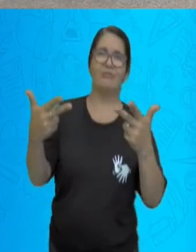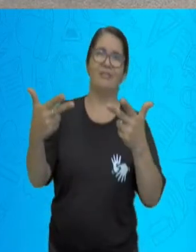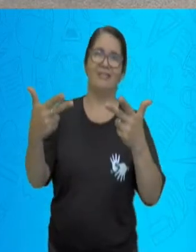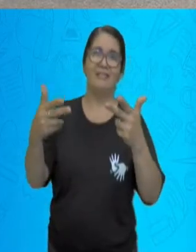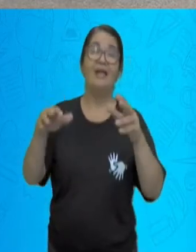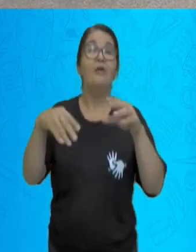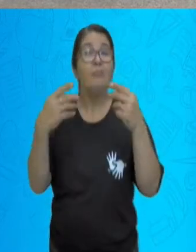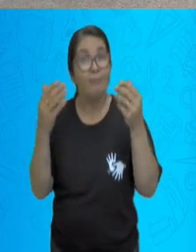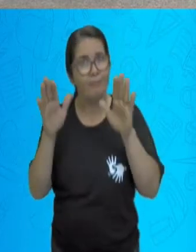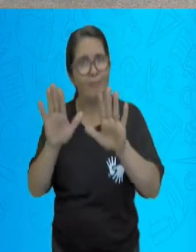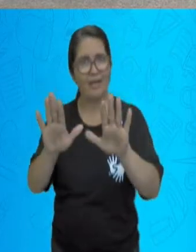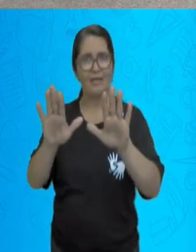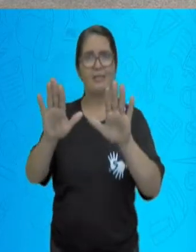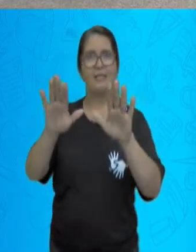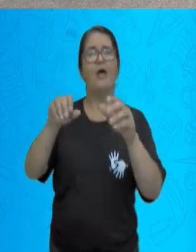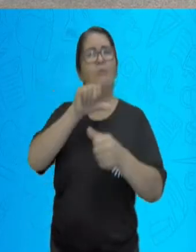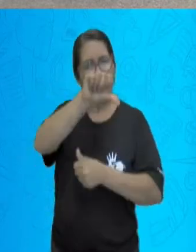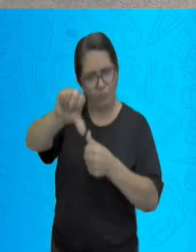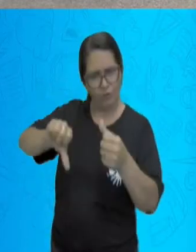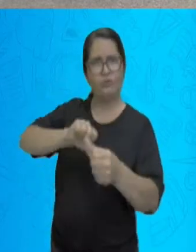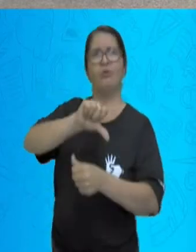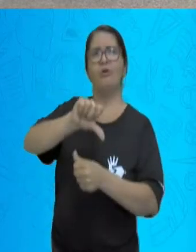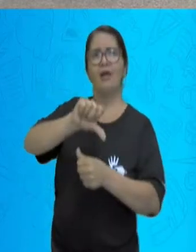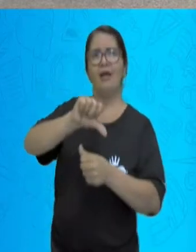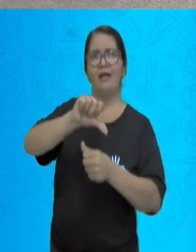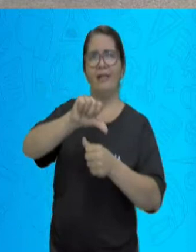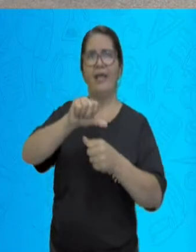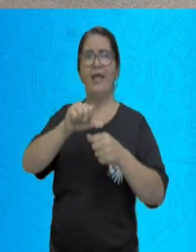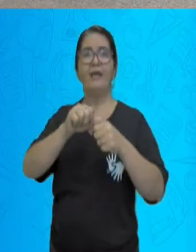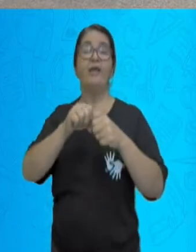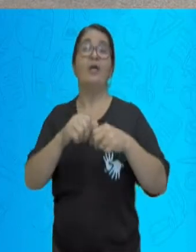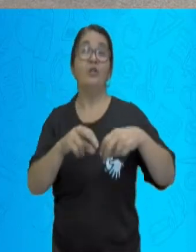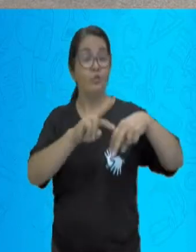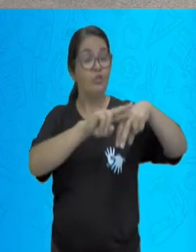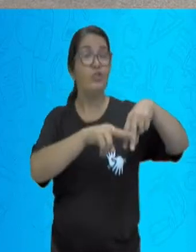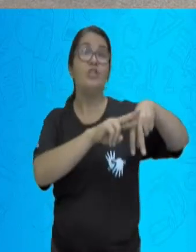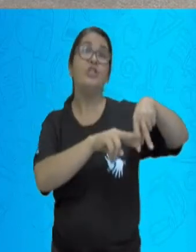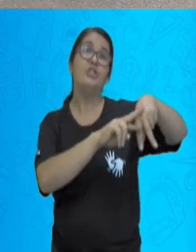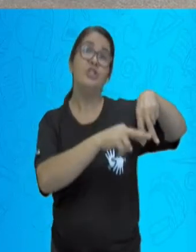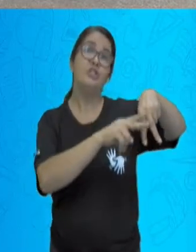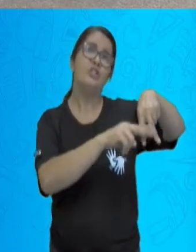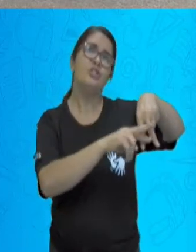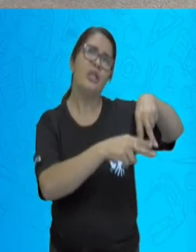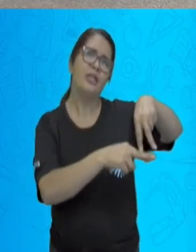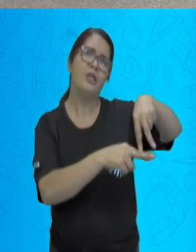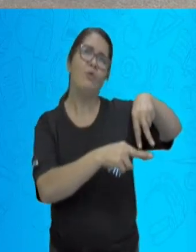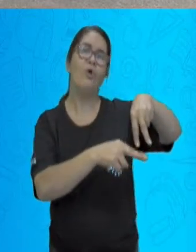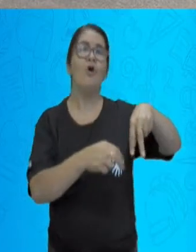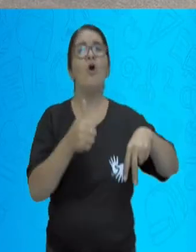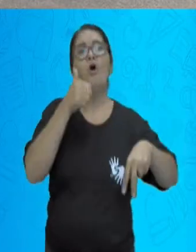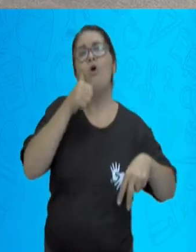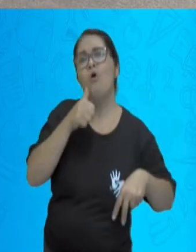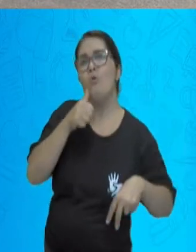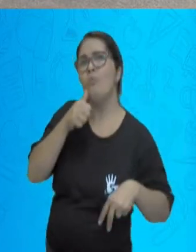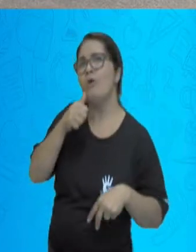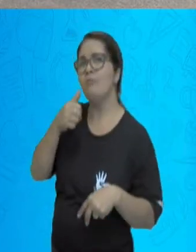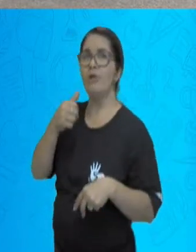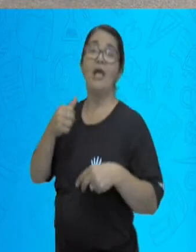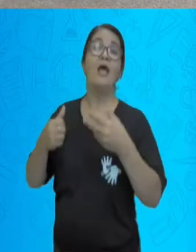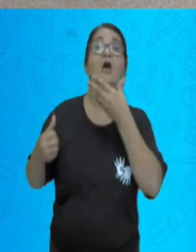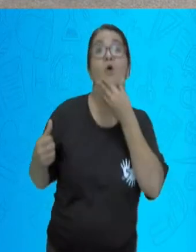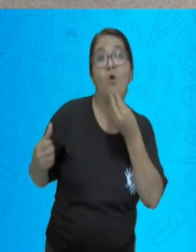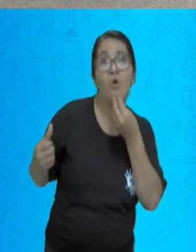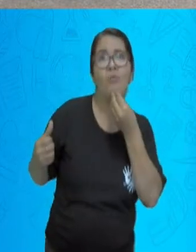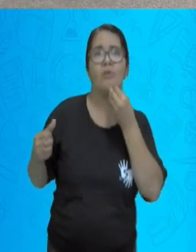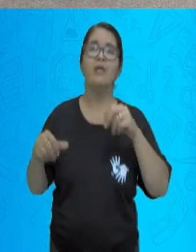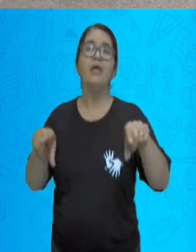Em gênero, pode ser masculino, feminino. Pode ser também em número essa mudança, que é o singular ou